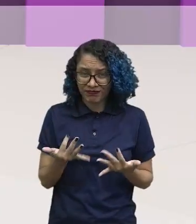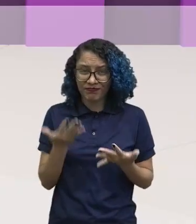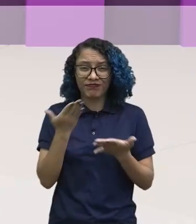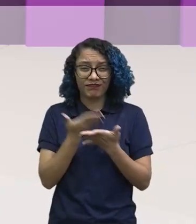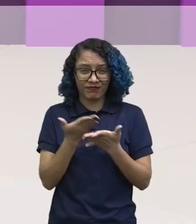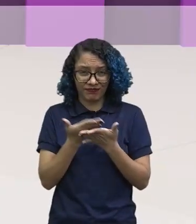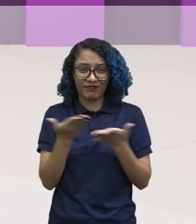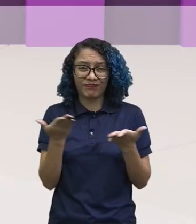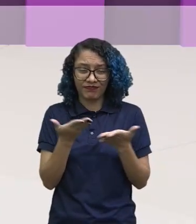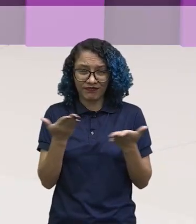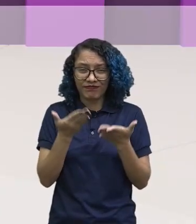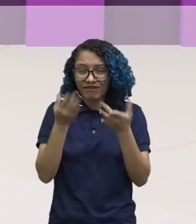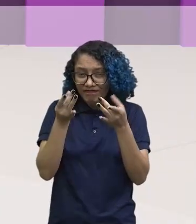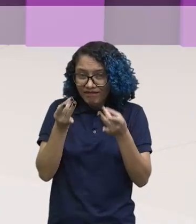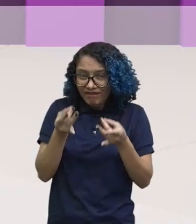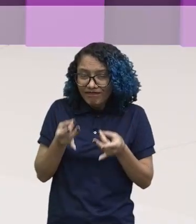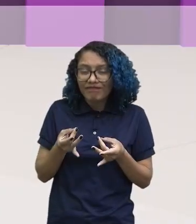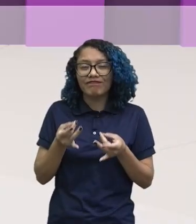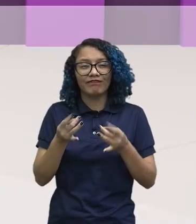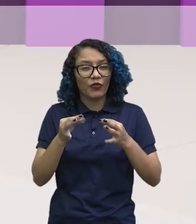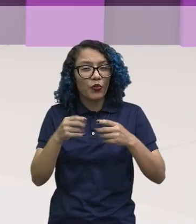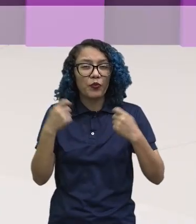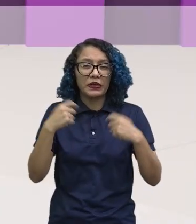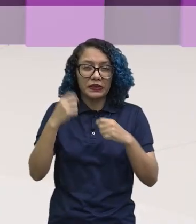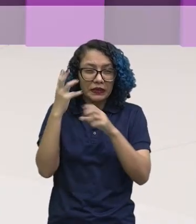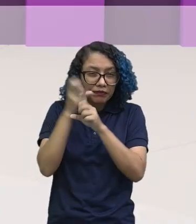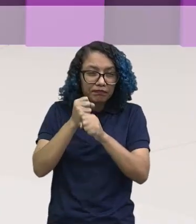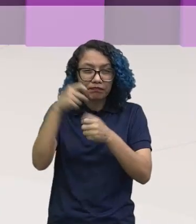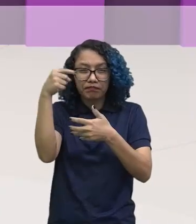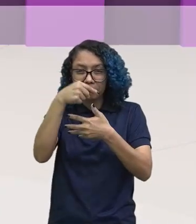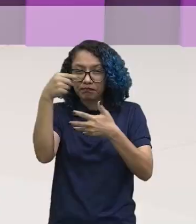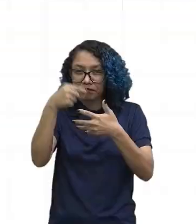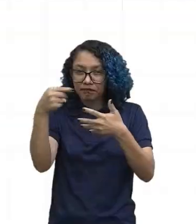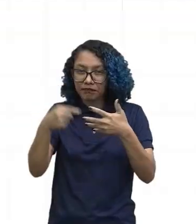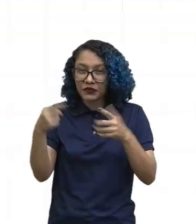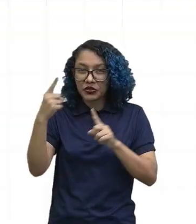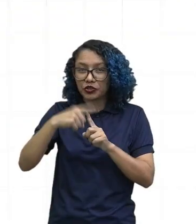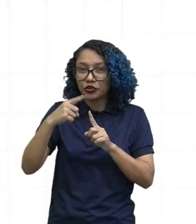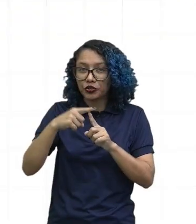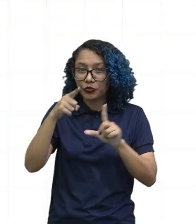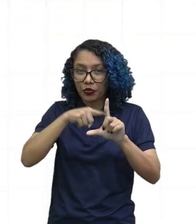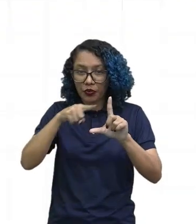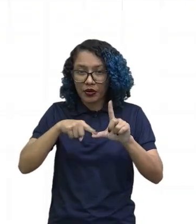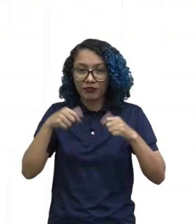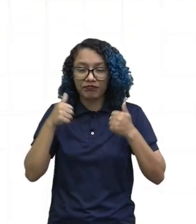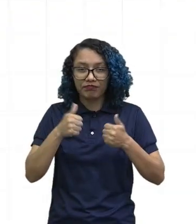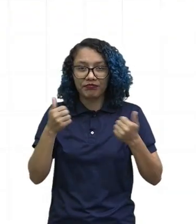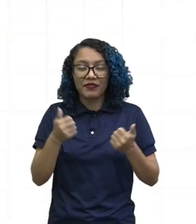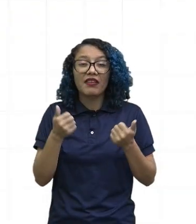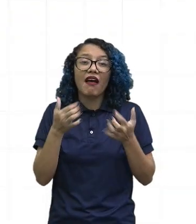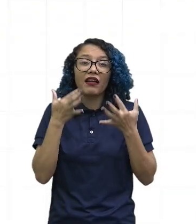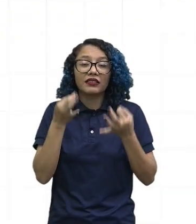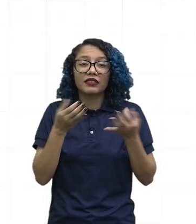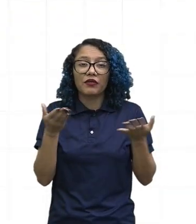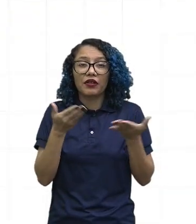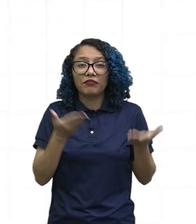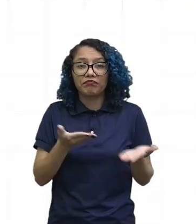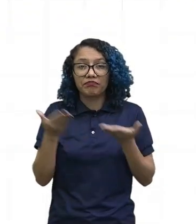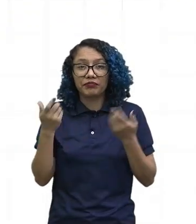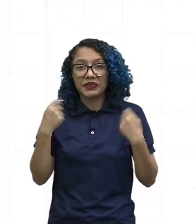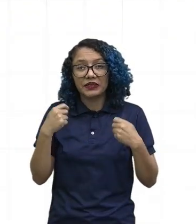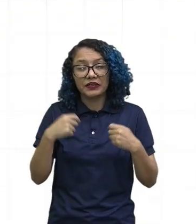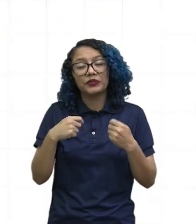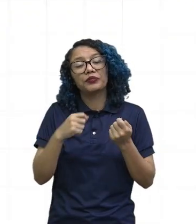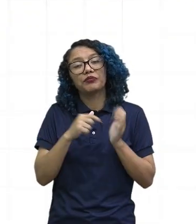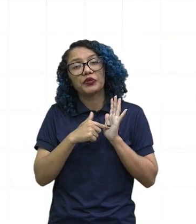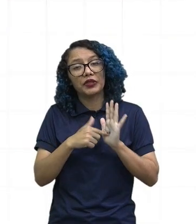aula que nós estamos fazendo aqui com vocês. Tá bom? Então, de olho na cartela, porque por falar de ângulo, claro, eu tenho que definir para você o